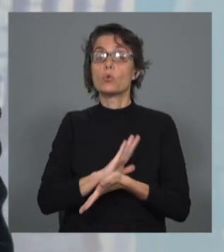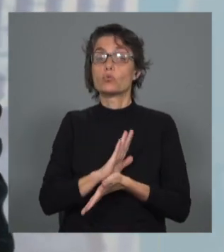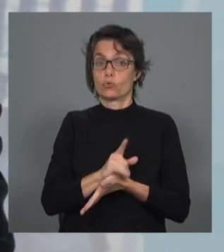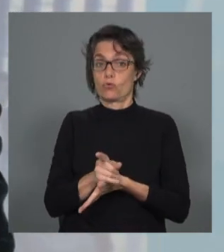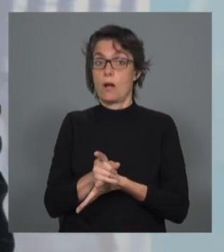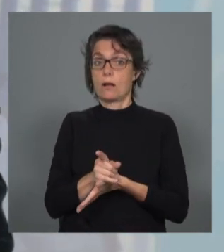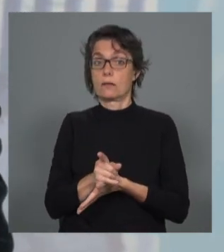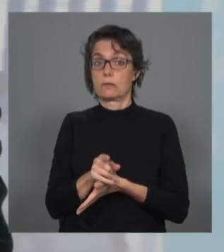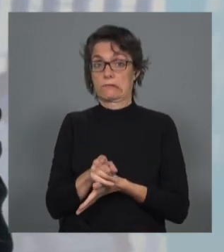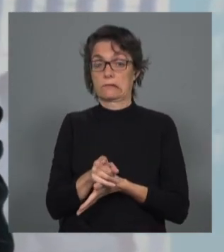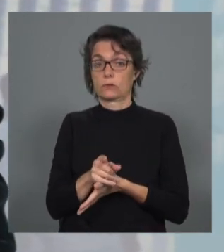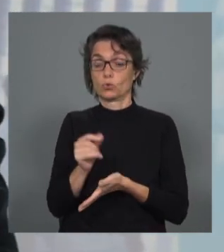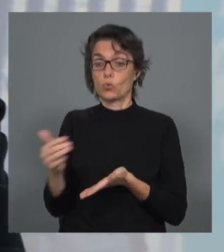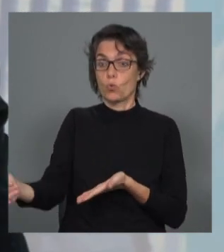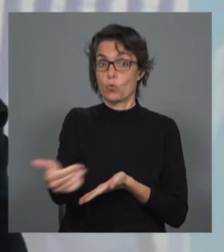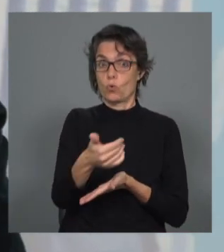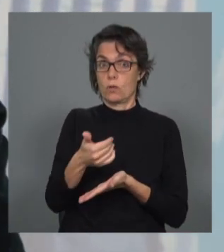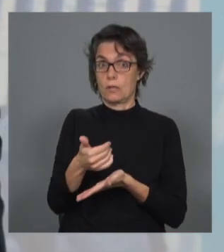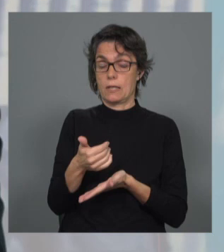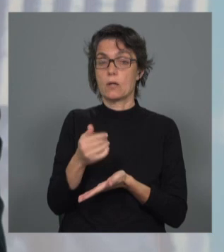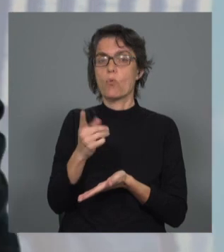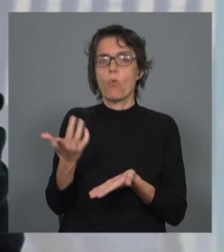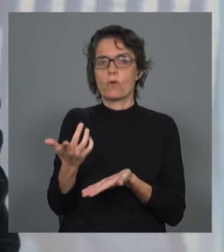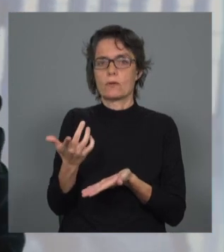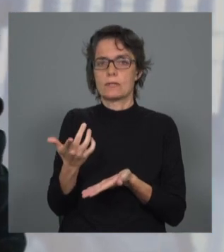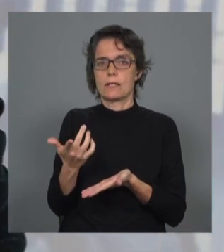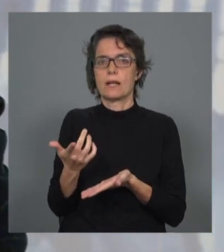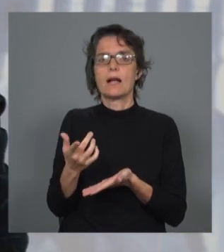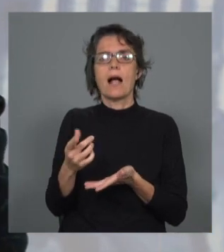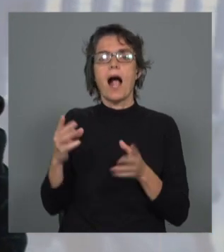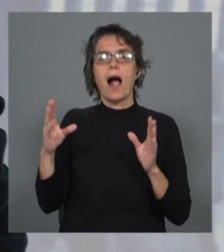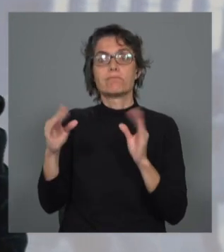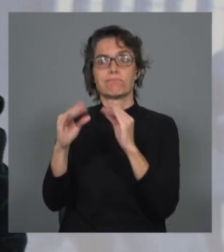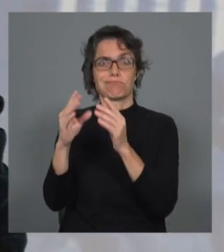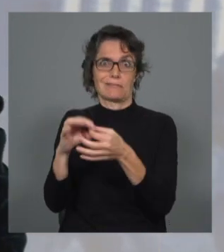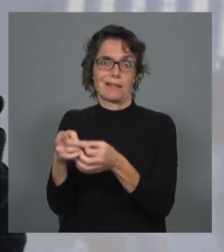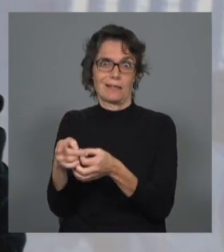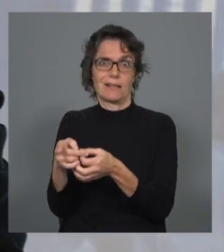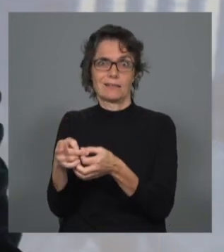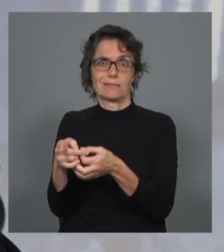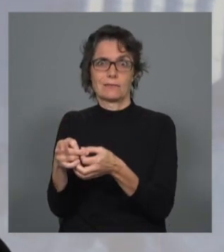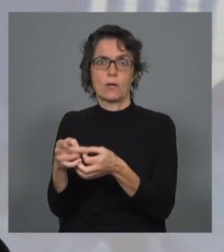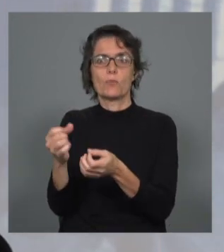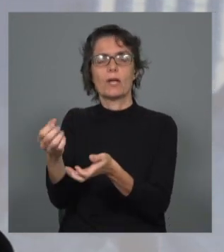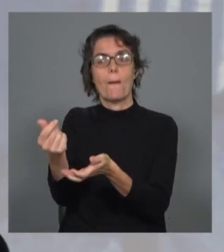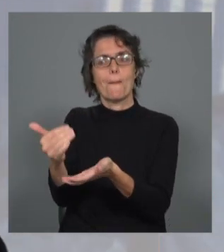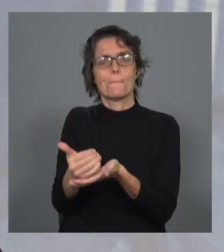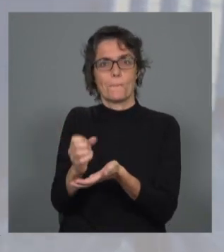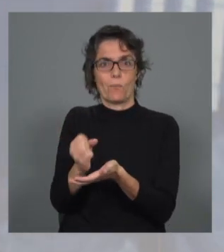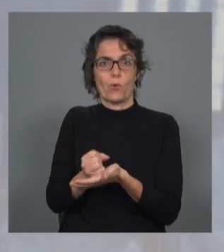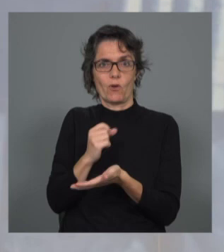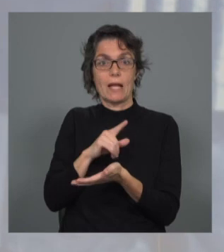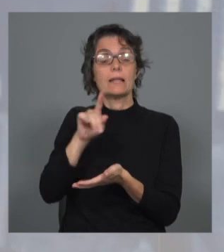grosso das receitas é, de facto, a publicidade, o que sustenta um jornal. Depois temos também a parte das vendas e